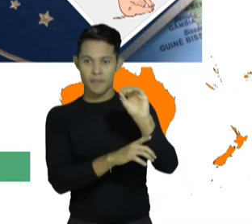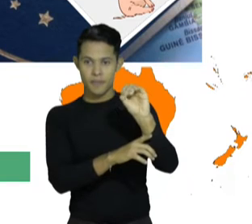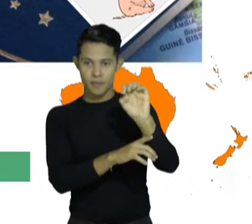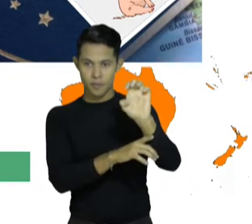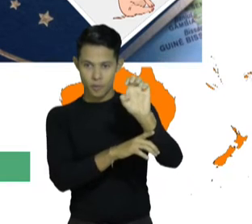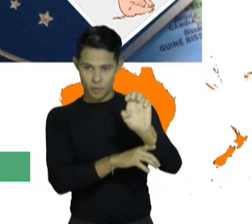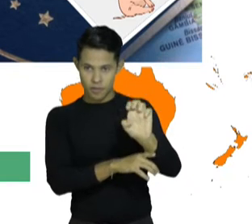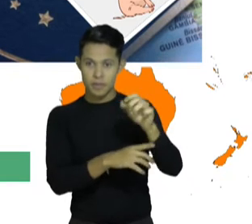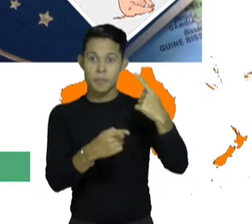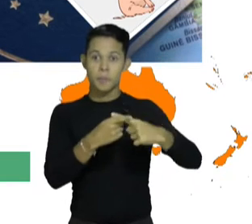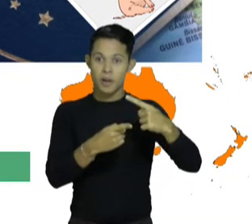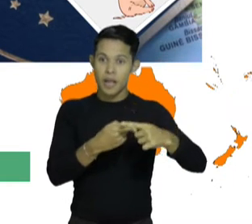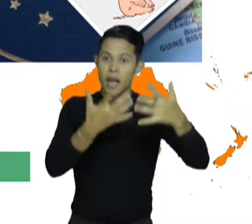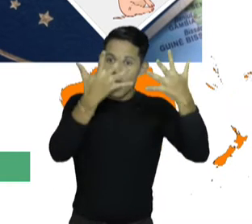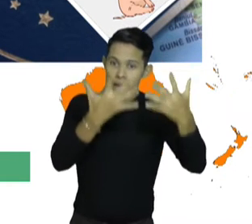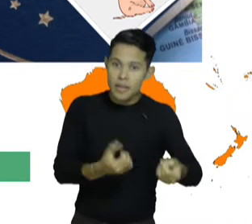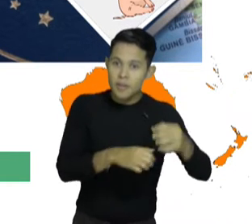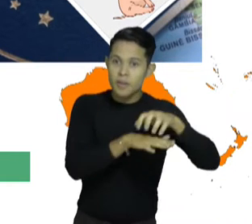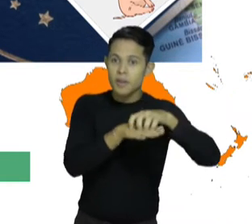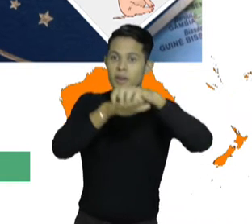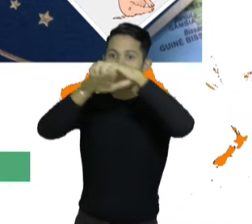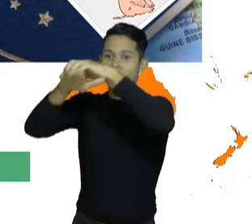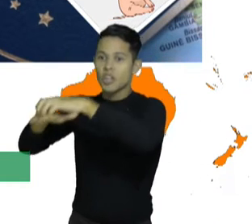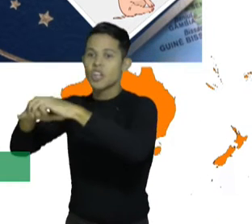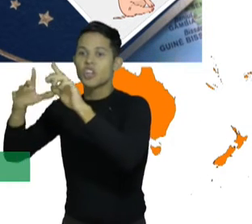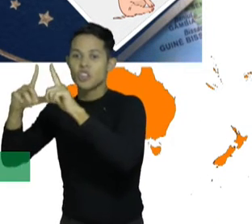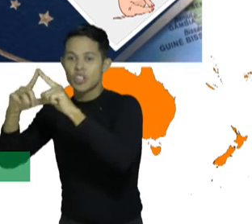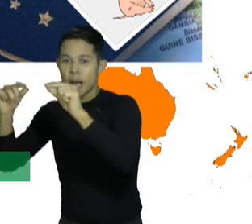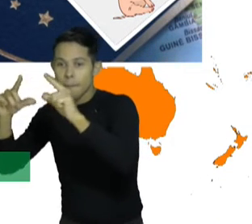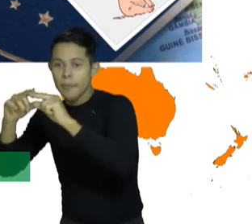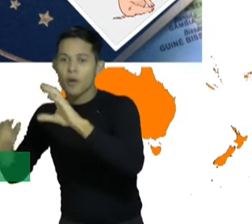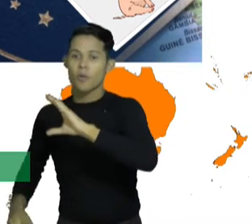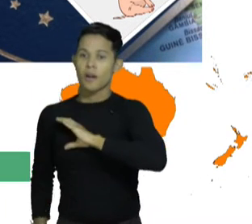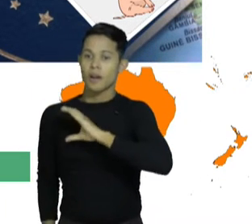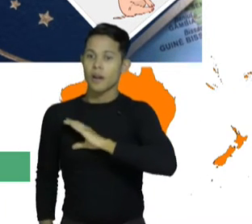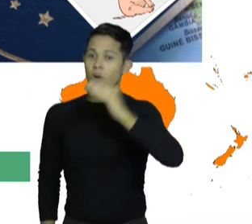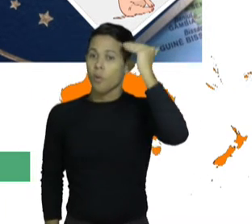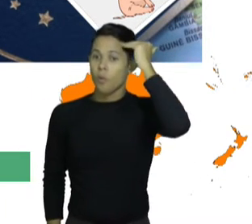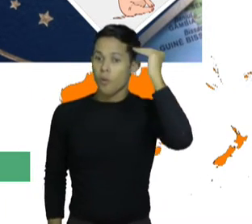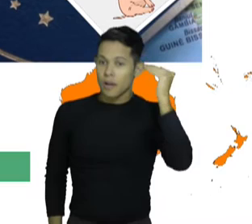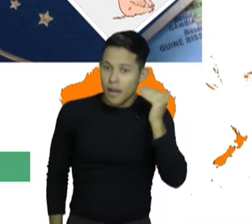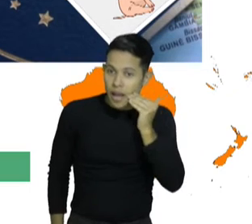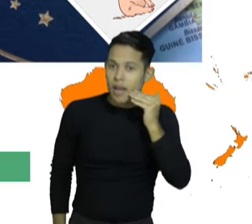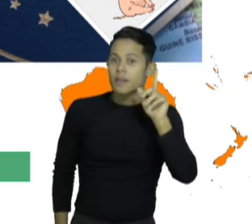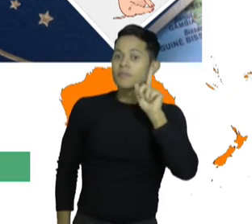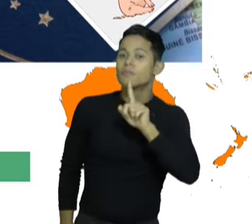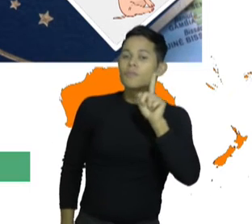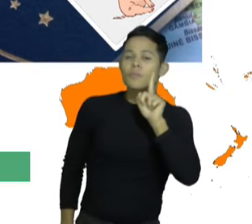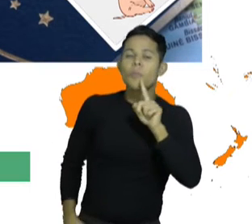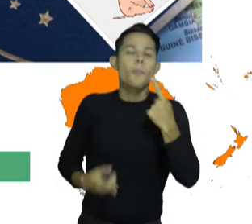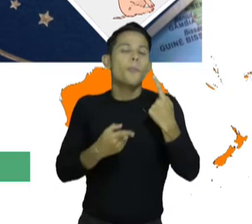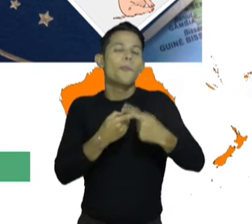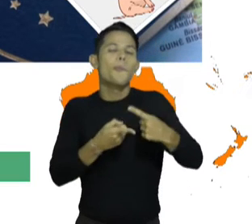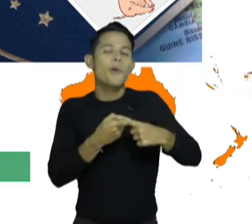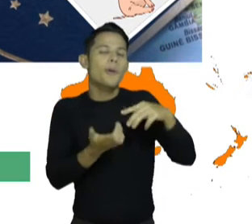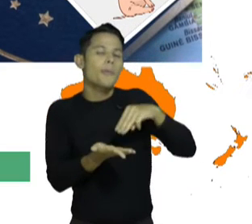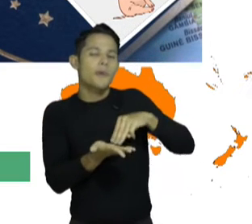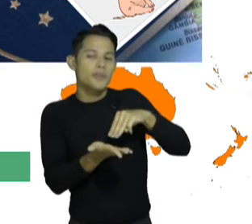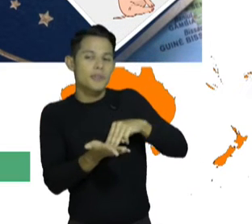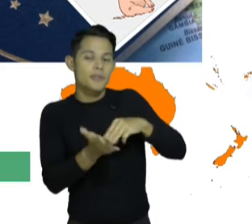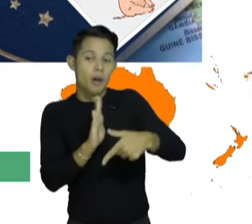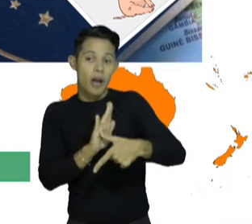Japão para Coreia para Estados Unidos para Canadá por causa de um grande trabalho feito aqui